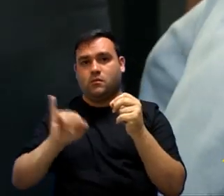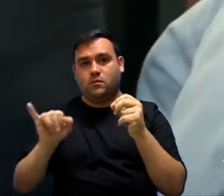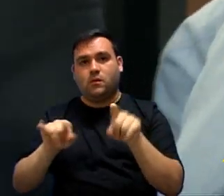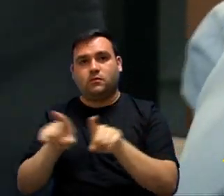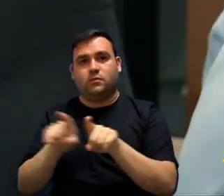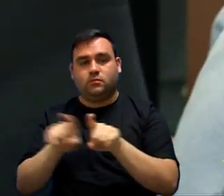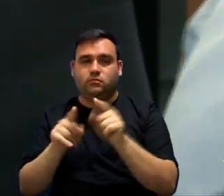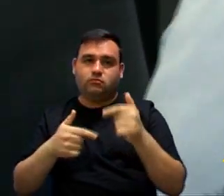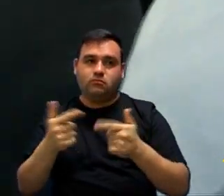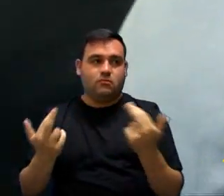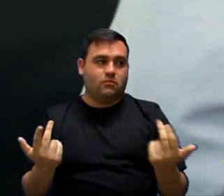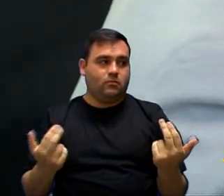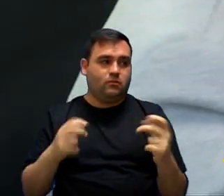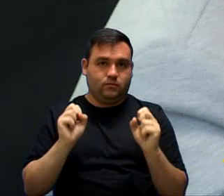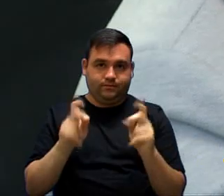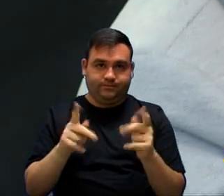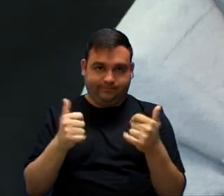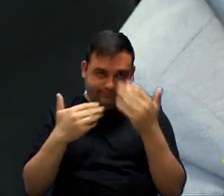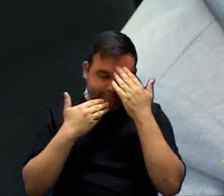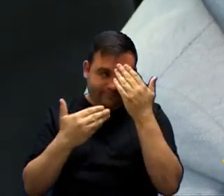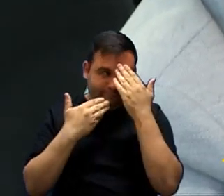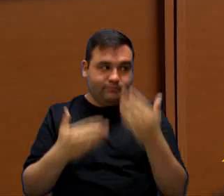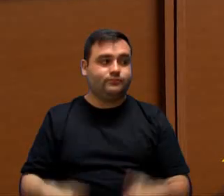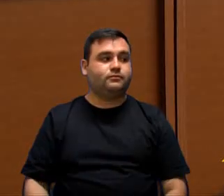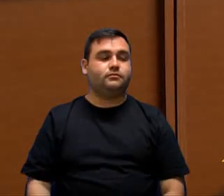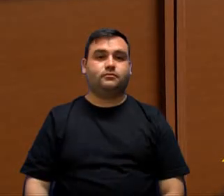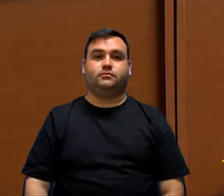né? Tá bom? Obrigado, Renan.